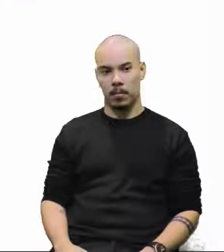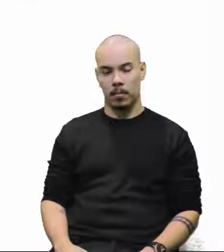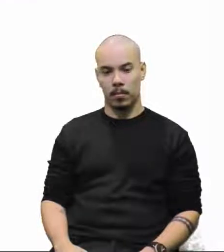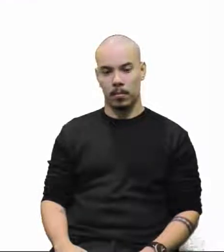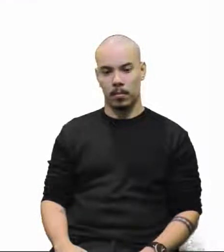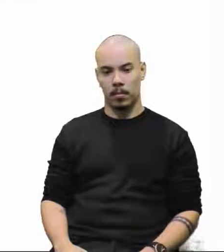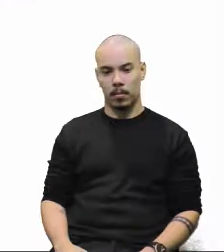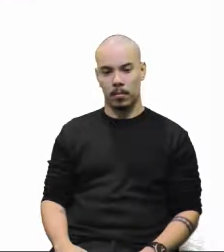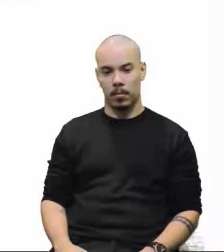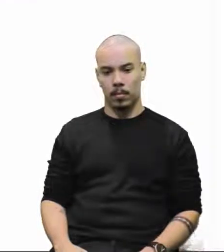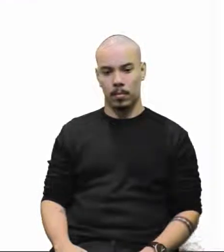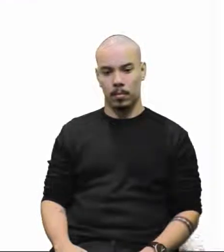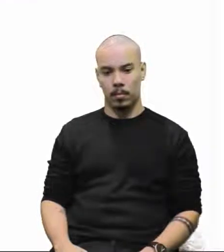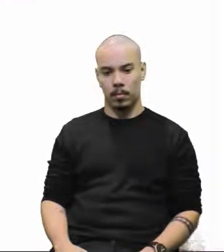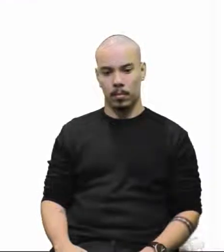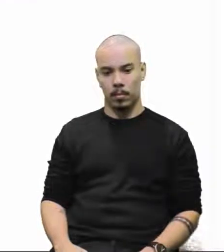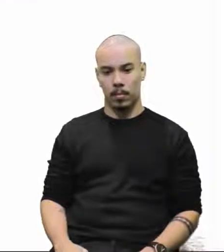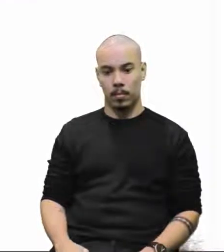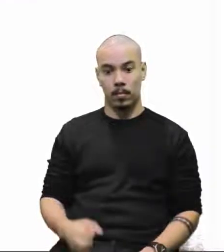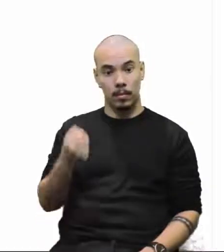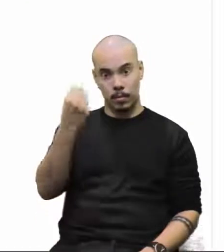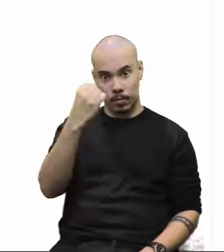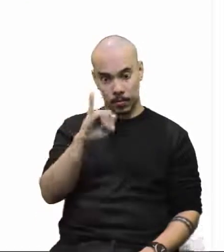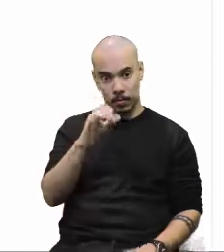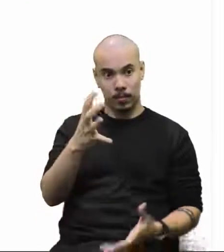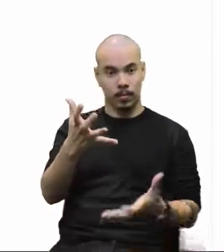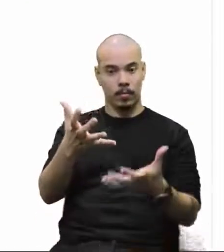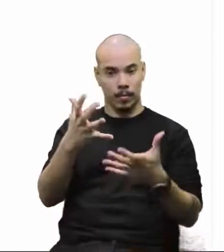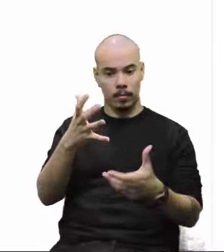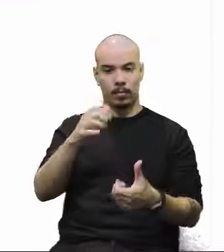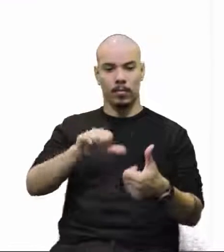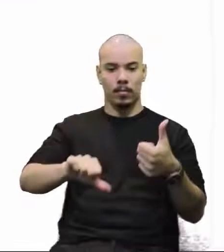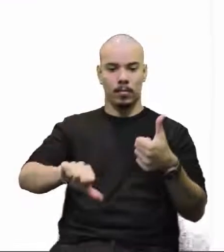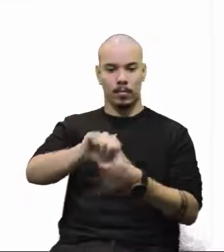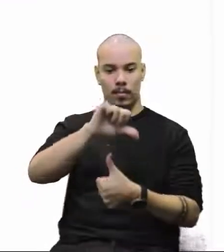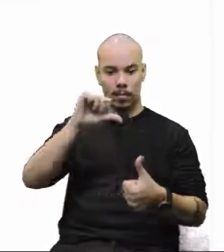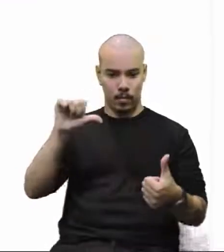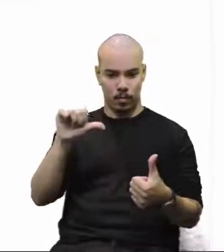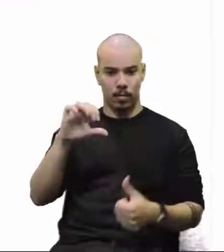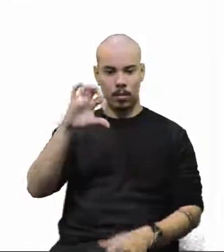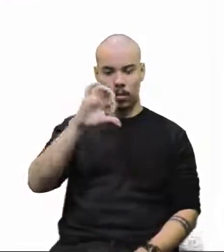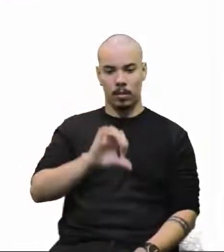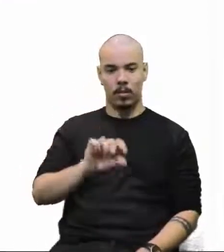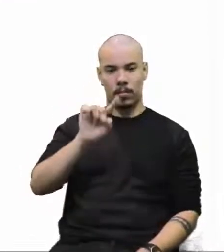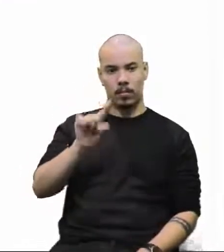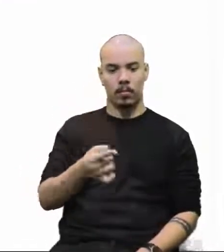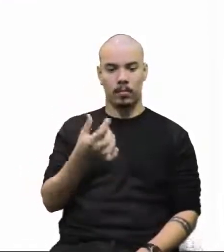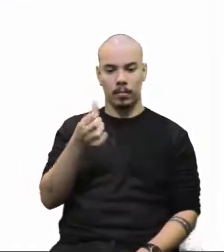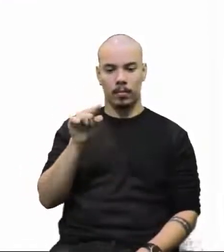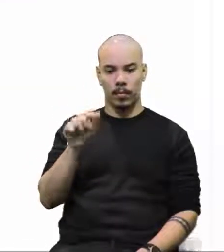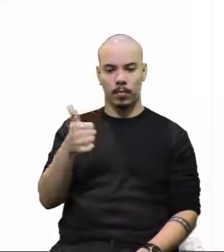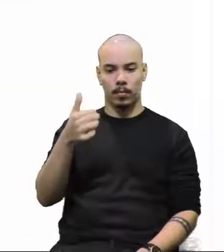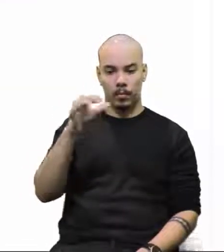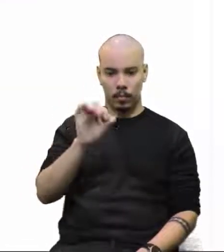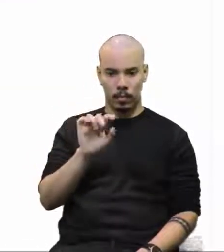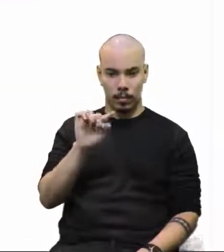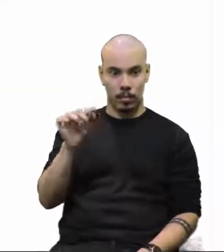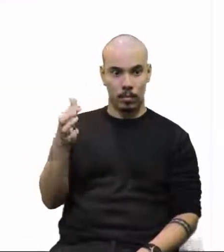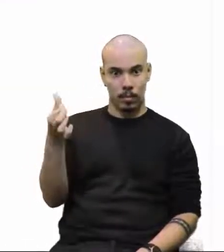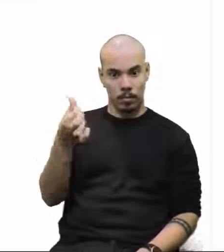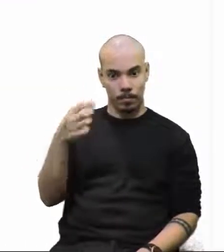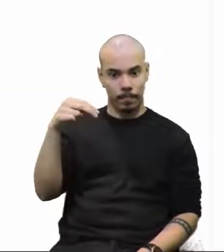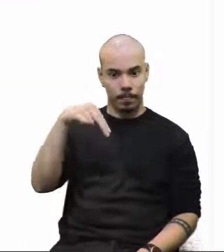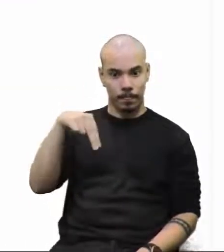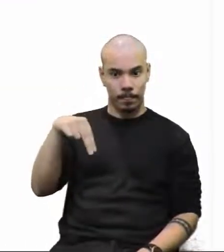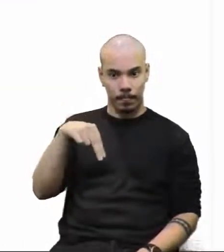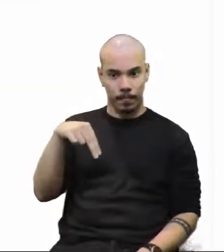Exato. Isso mesmo. E se quiser, transformar aí para 9,6 vezes 10 a menos 6 Newton.